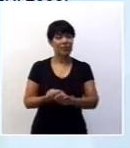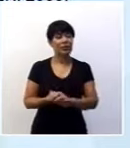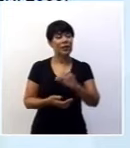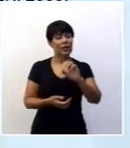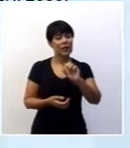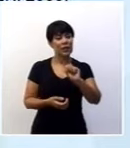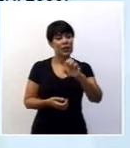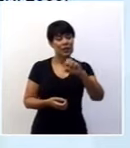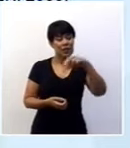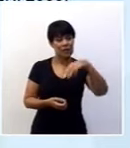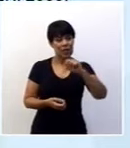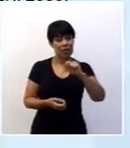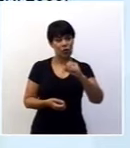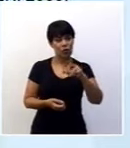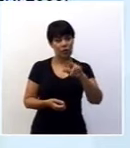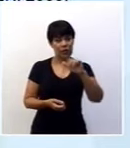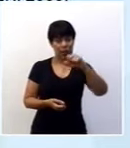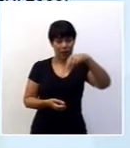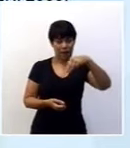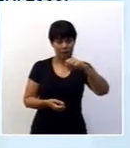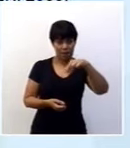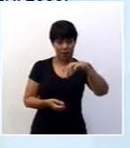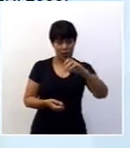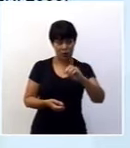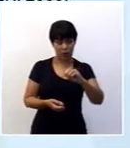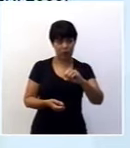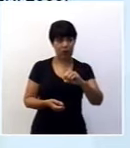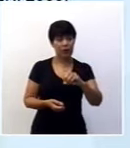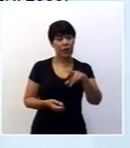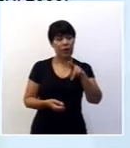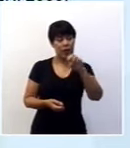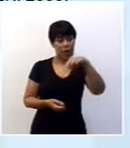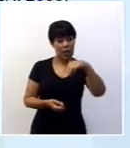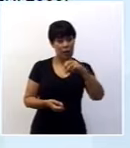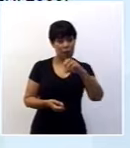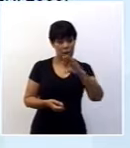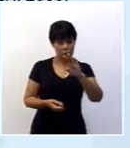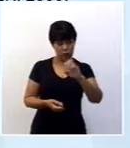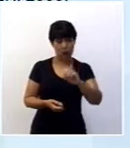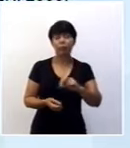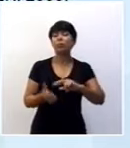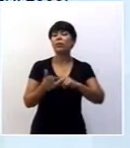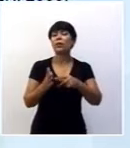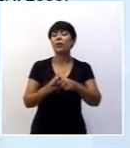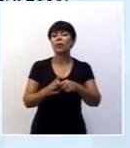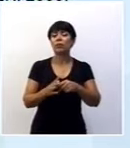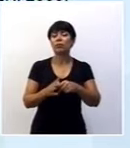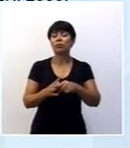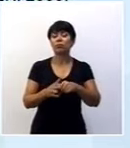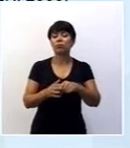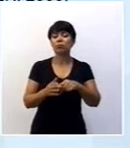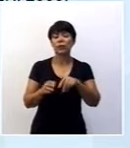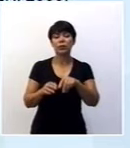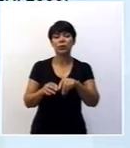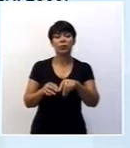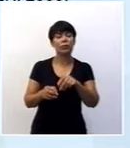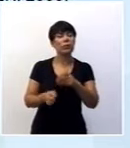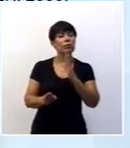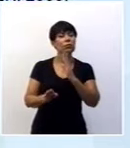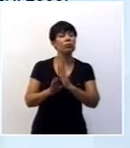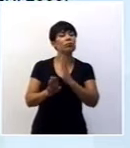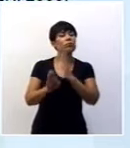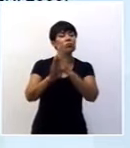O sensoramento remoto é a arte, né, ou ciência e obtenção de informações sobre um objeto sem